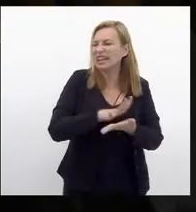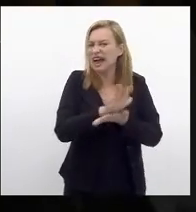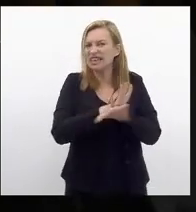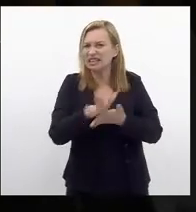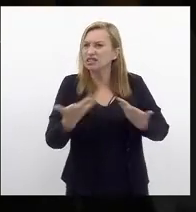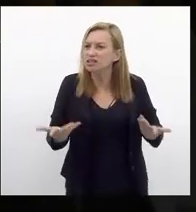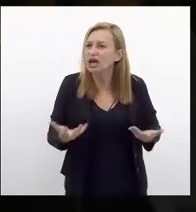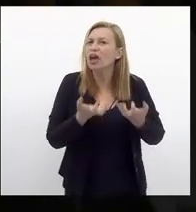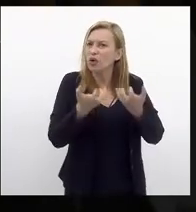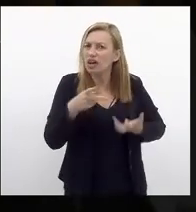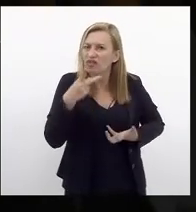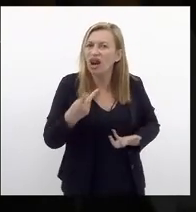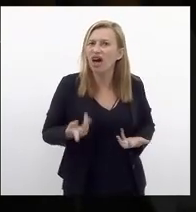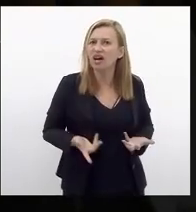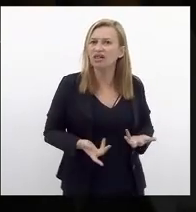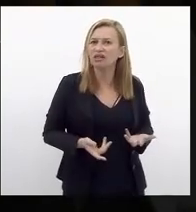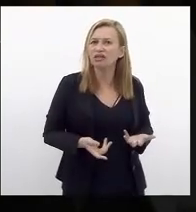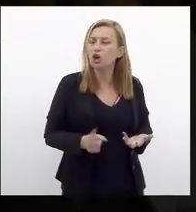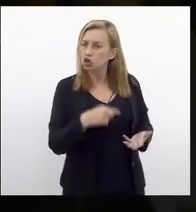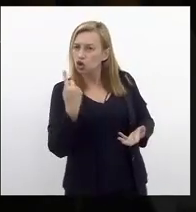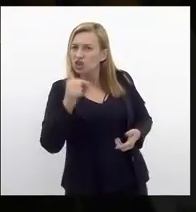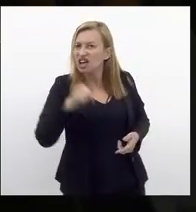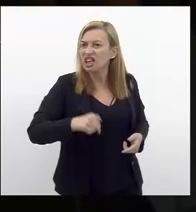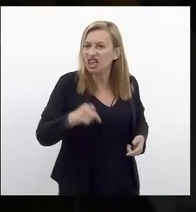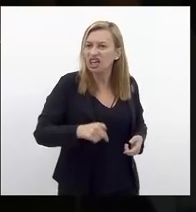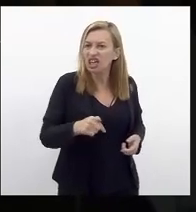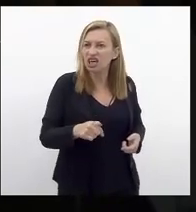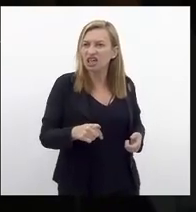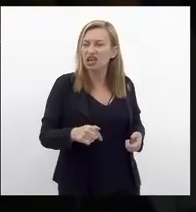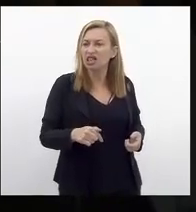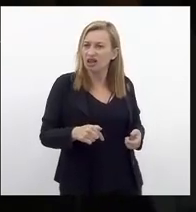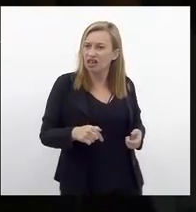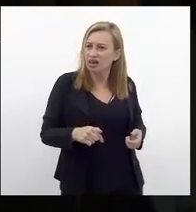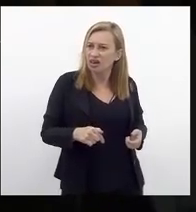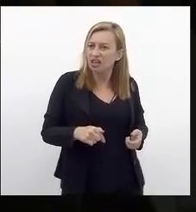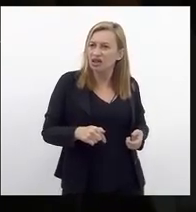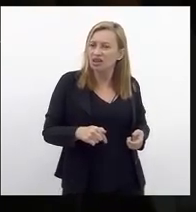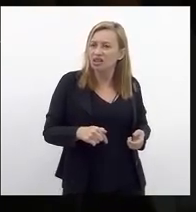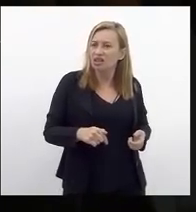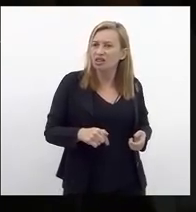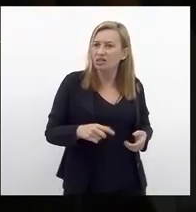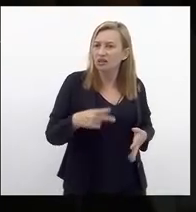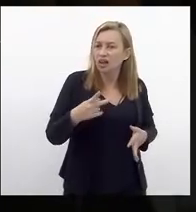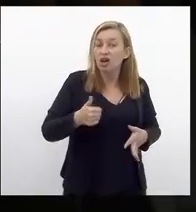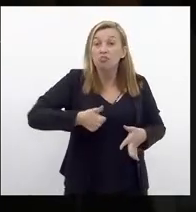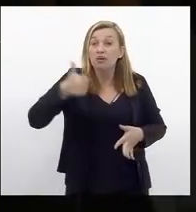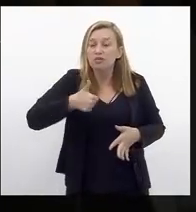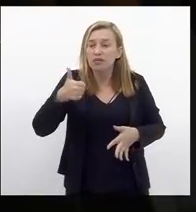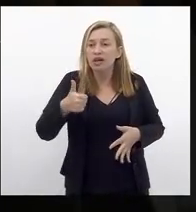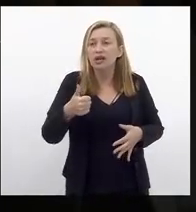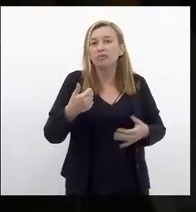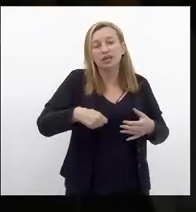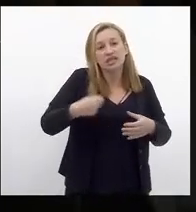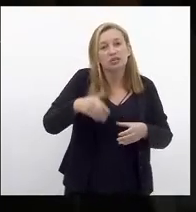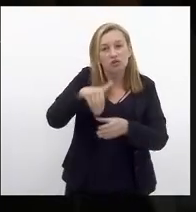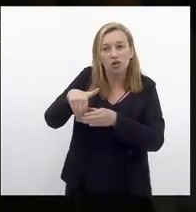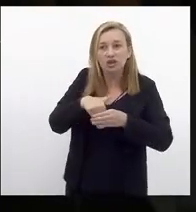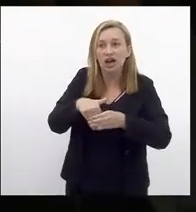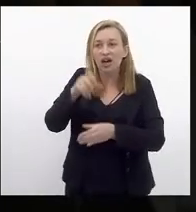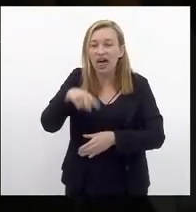e quero dizer nós aqui estamos equivocados porque a primeira que nós deveríamos votar